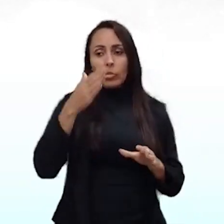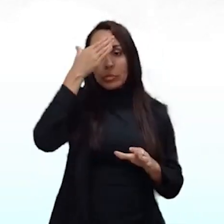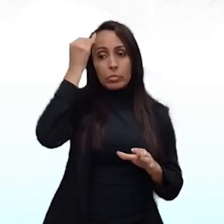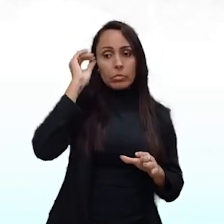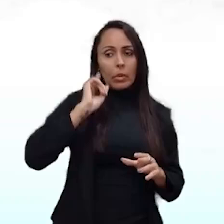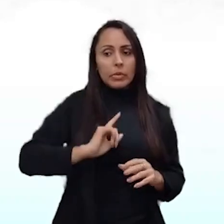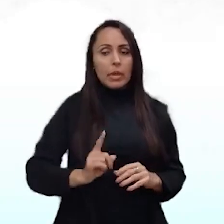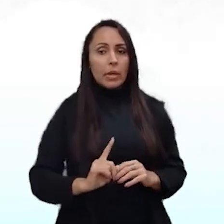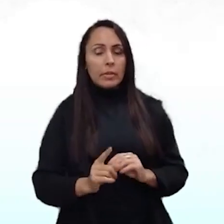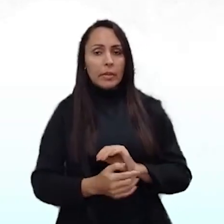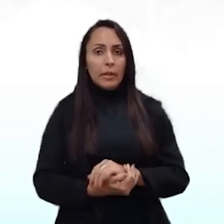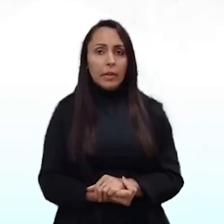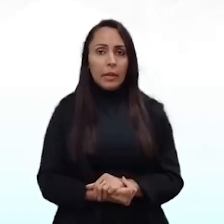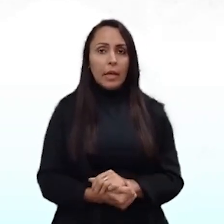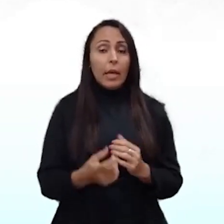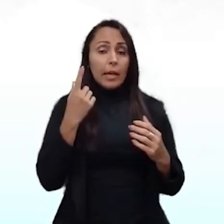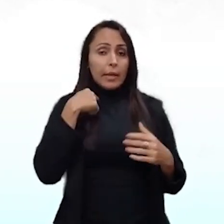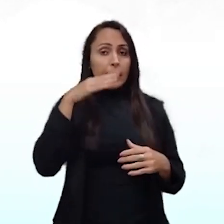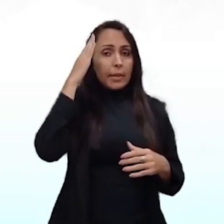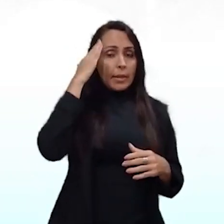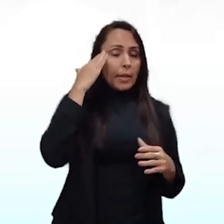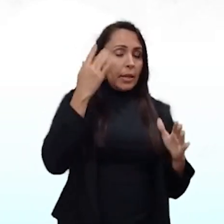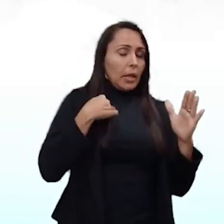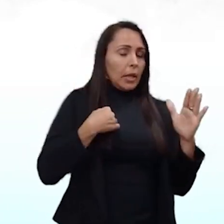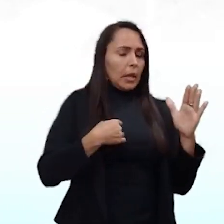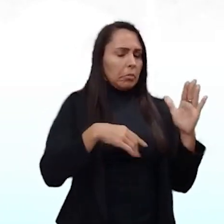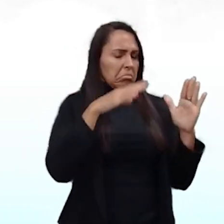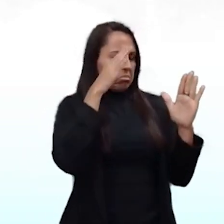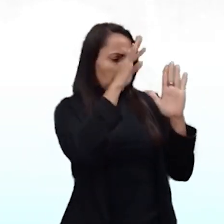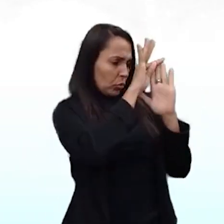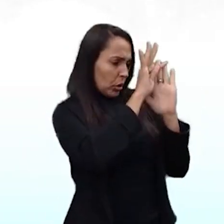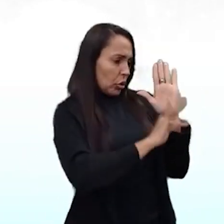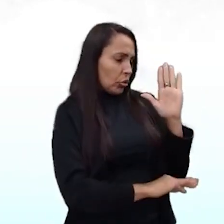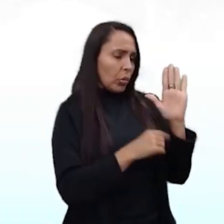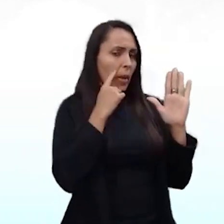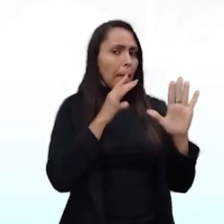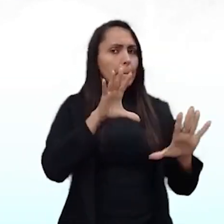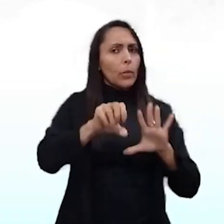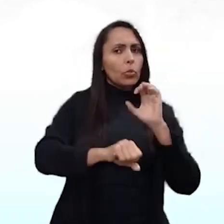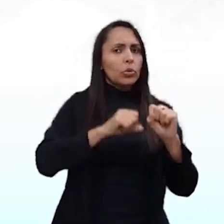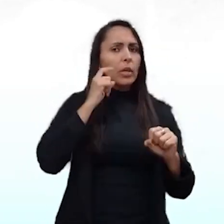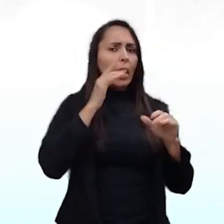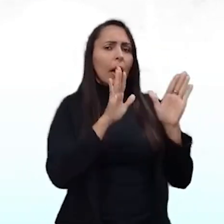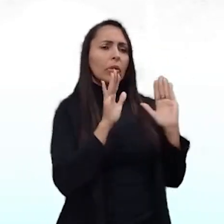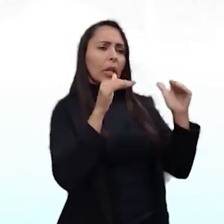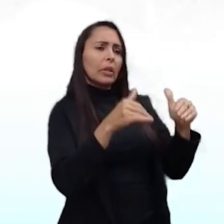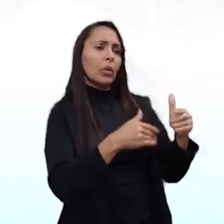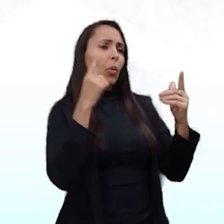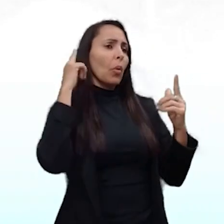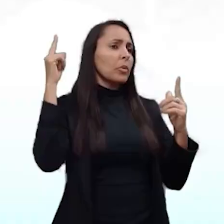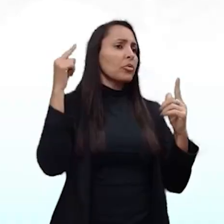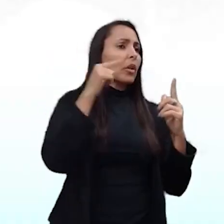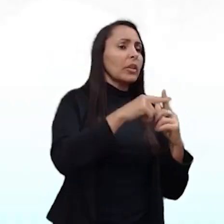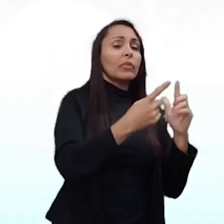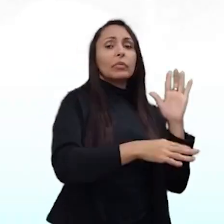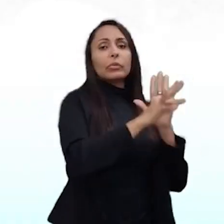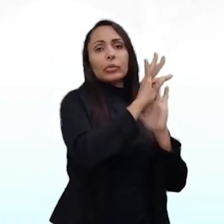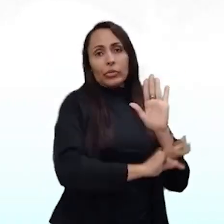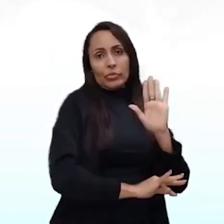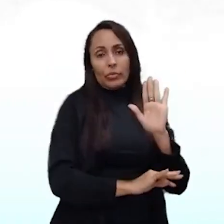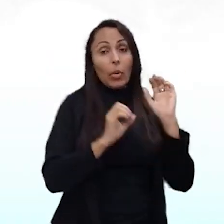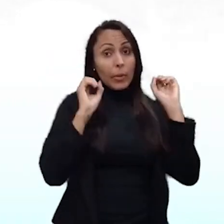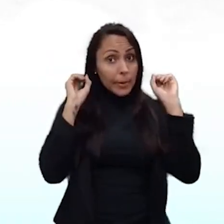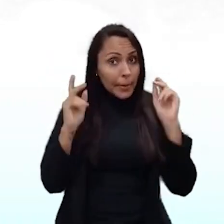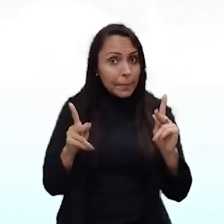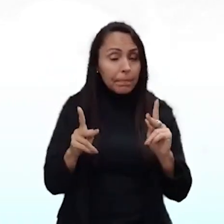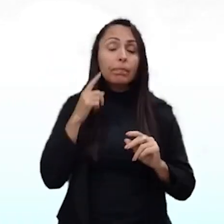fera. Interpretar texto é você ir em busca da intencionalidade de quem produziu o texto.